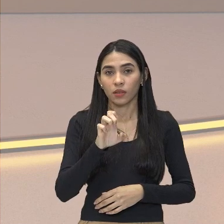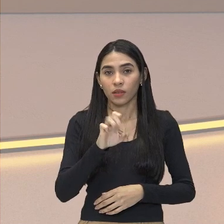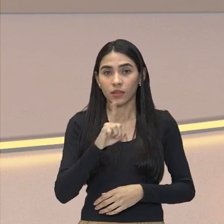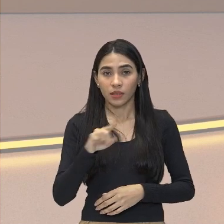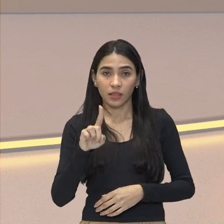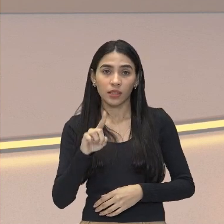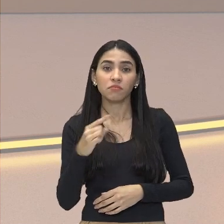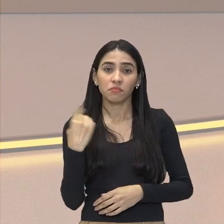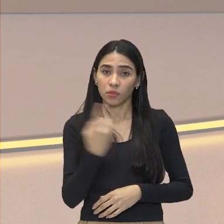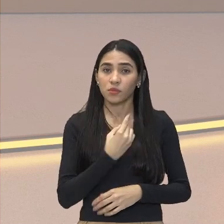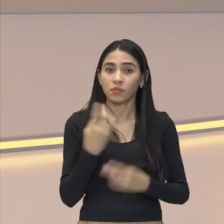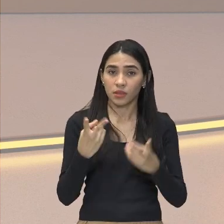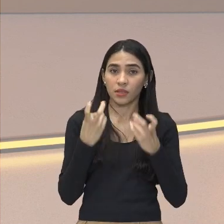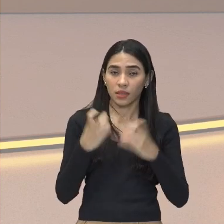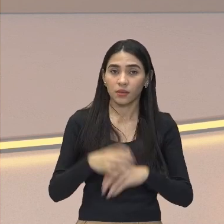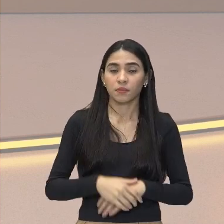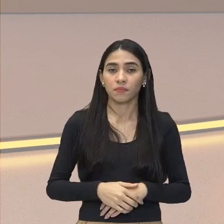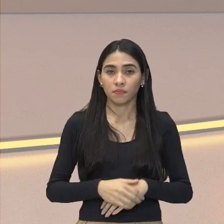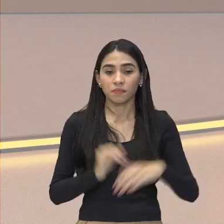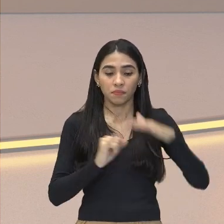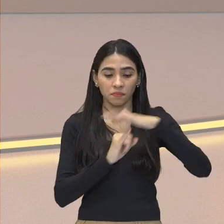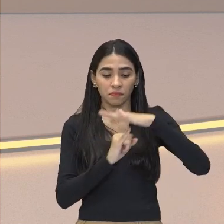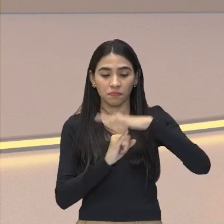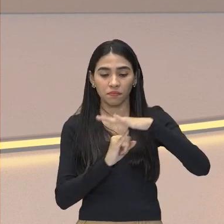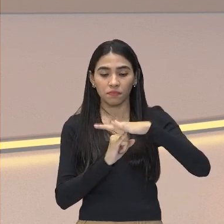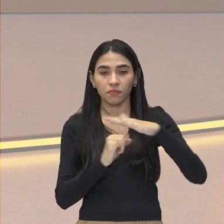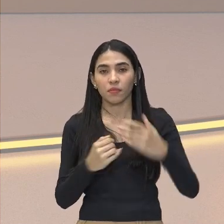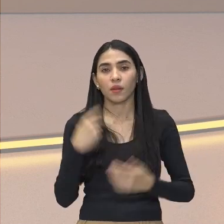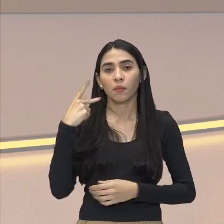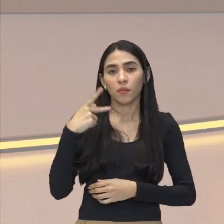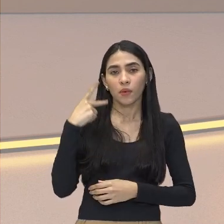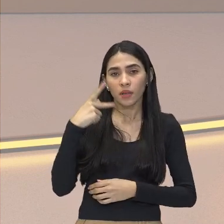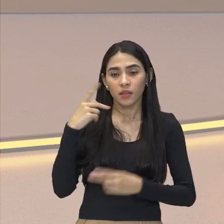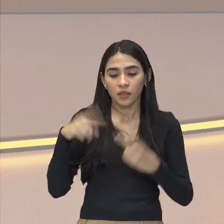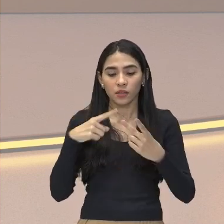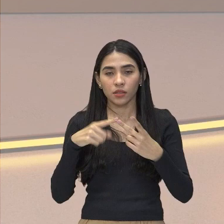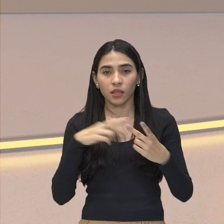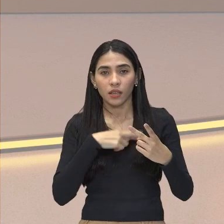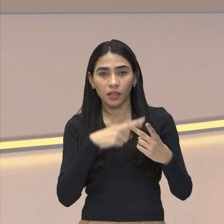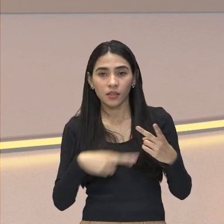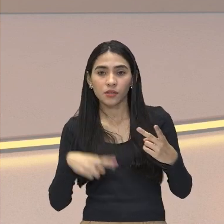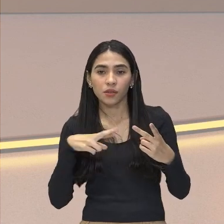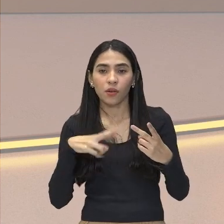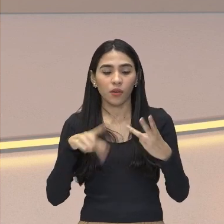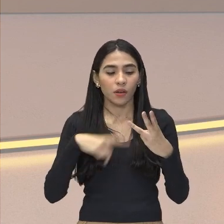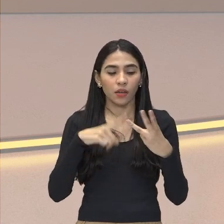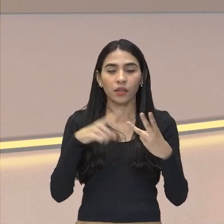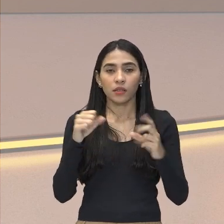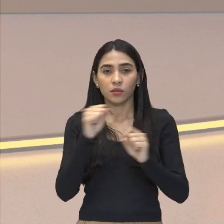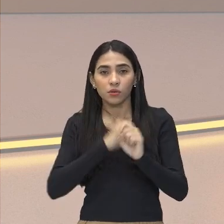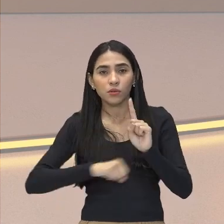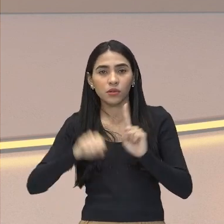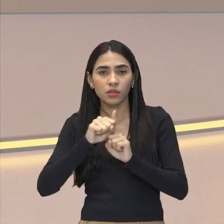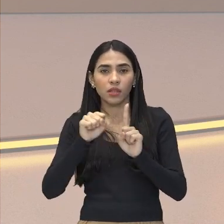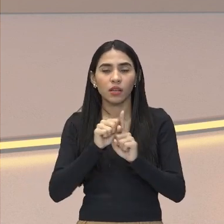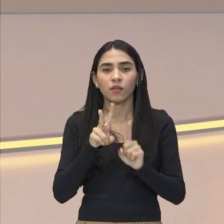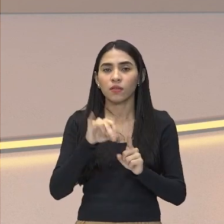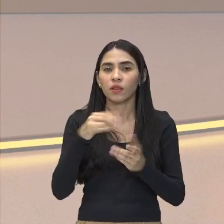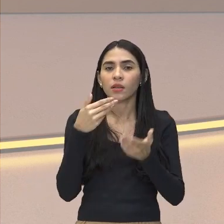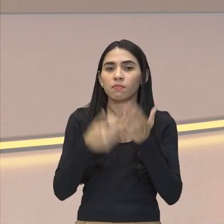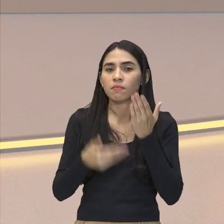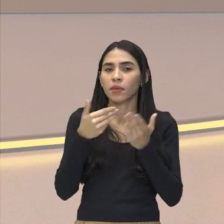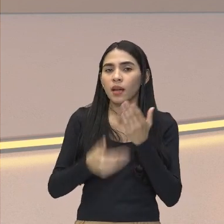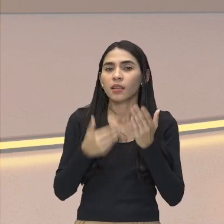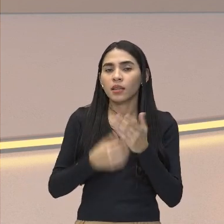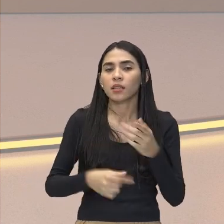também, não é? As próprias instituições políticas, religiosas, sociais, elas vão perdendo um pouco, elas